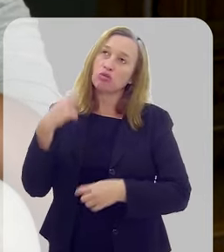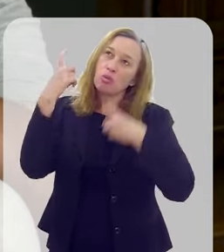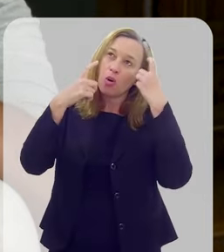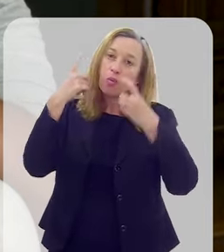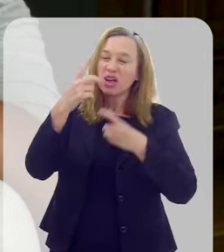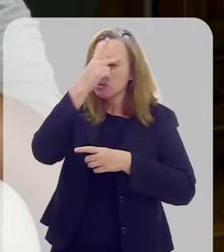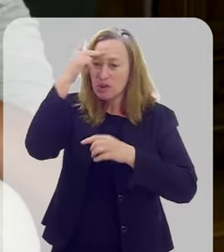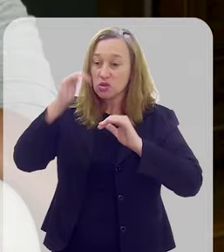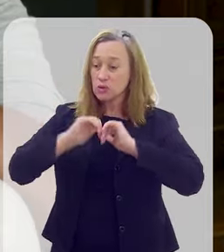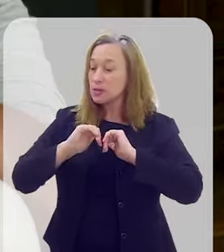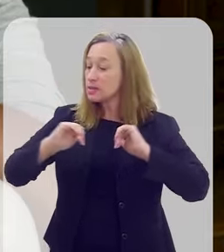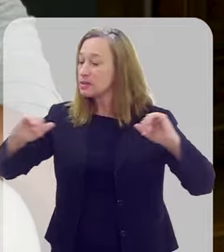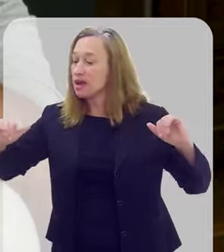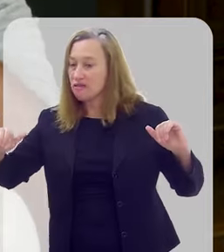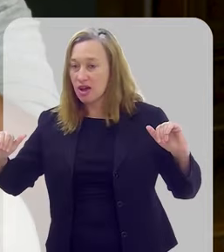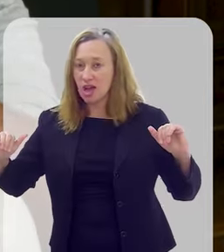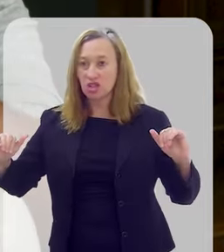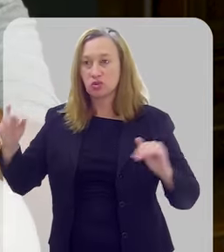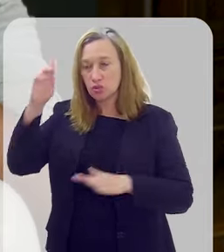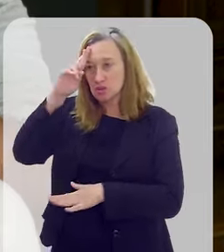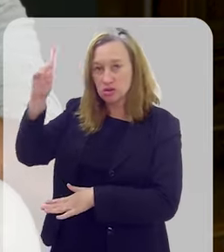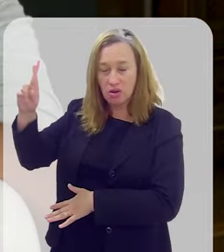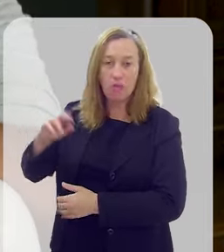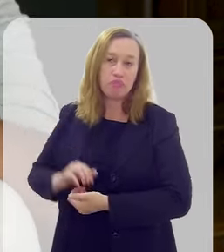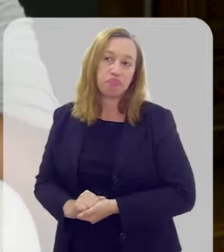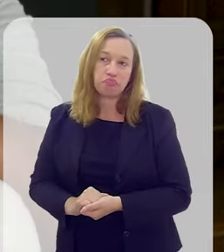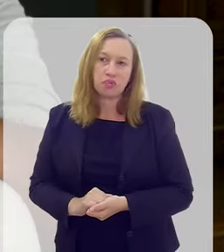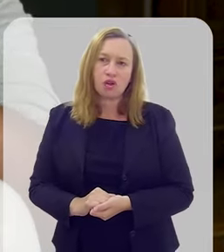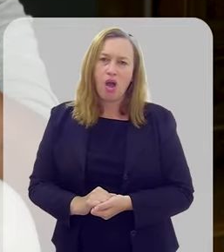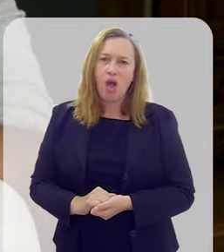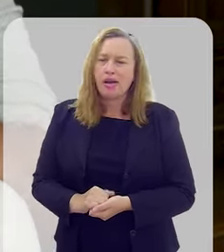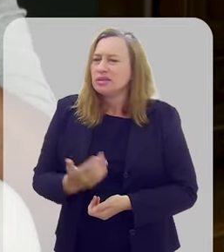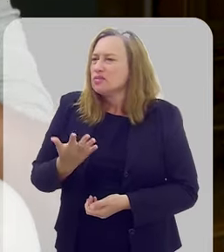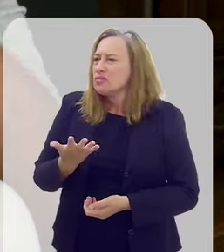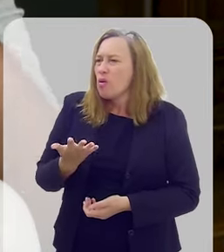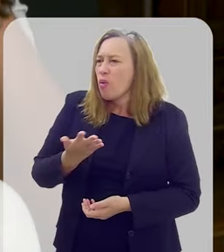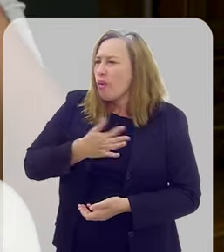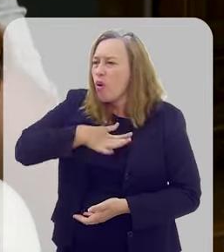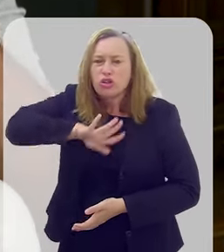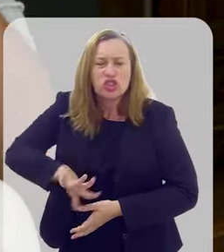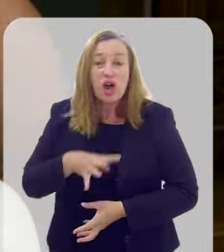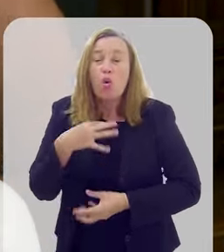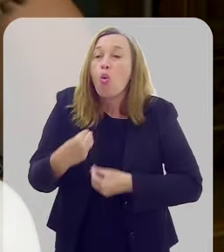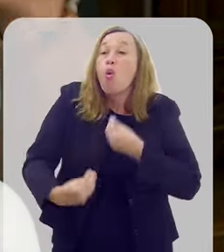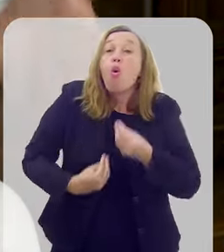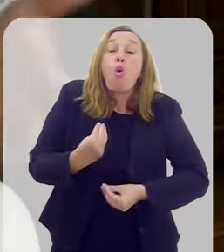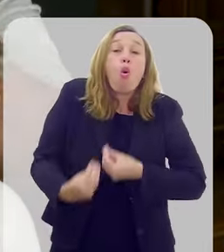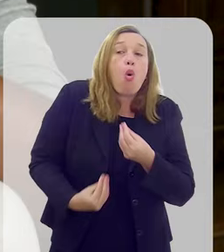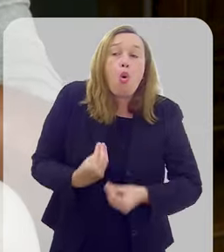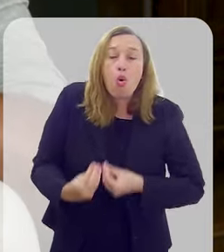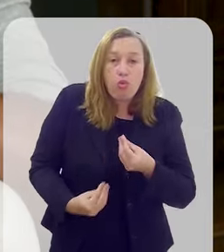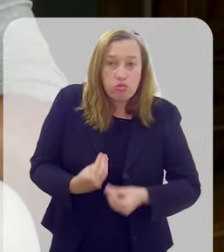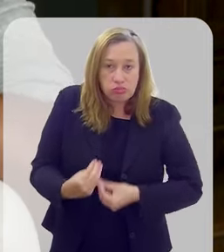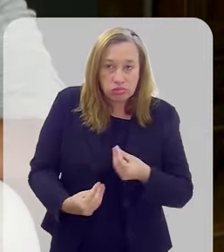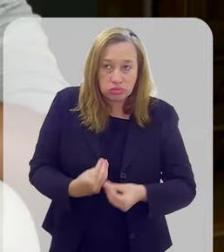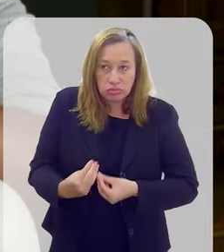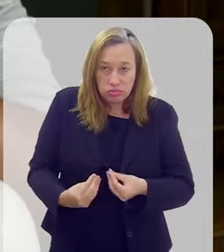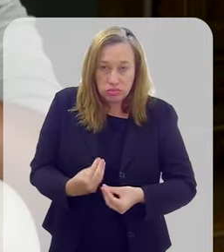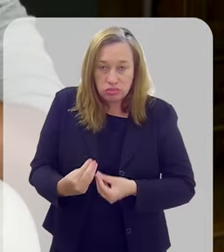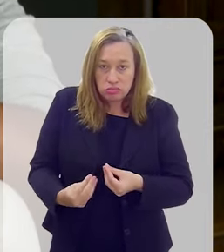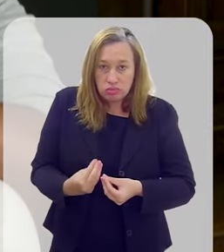com os desigrejados com os caras que T ido pra igreja e metido o pé por não suportarem a forma